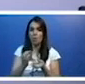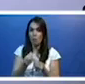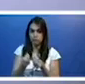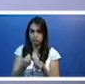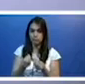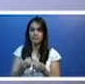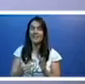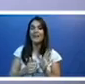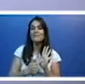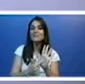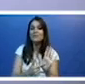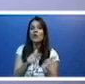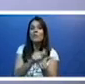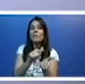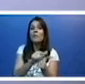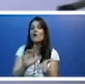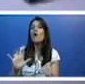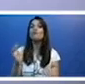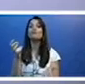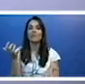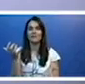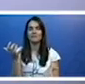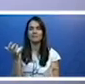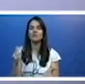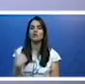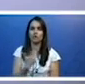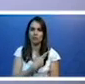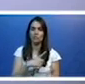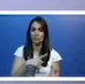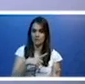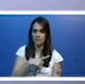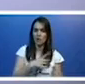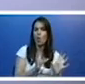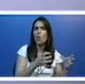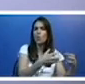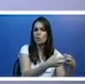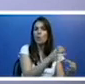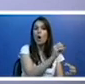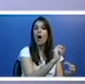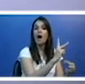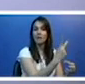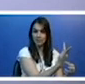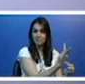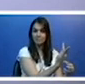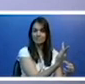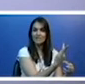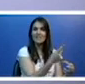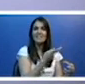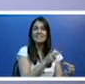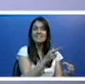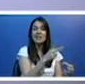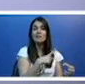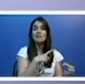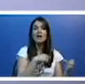no papel o que acontece. Então, aqui a gente sempre vai ter o grupo OH, mas na frente dele a gente tem um cátion.